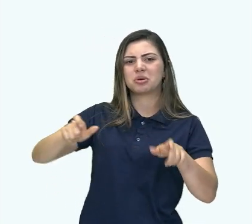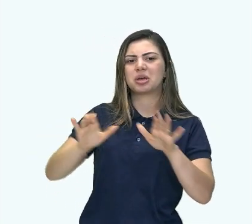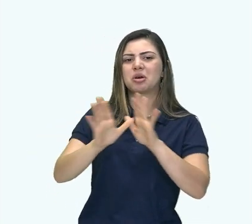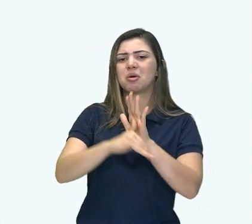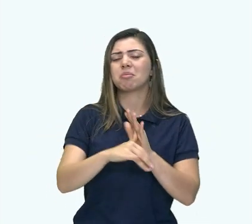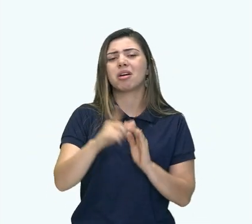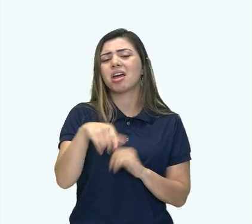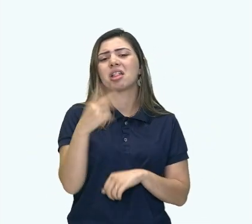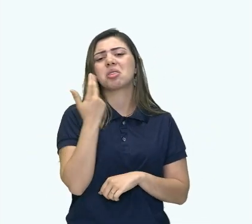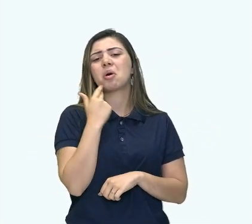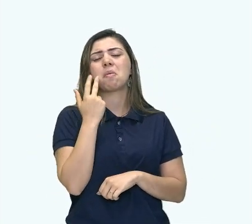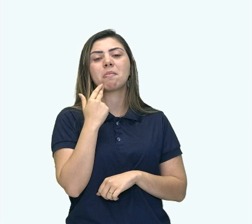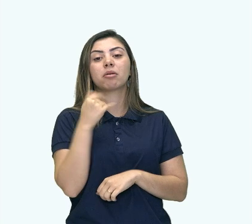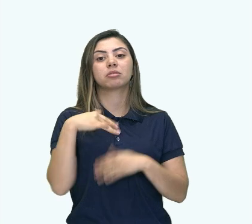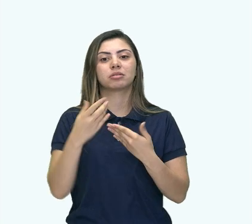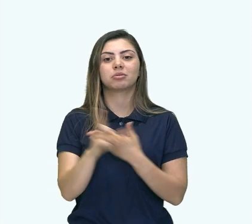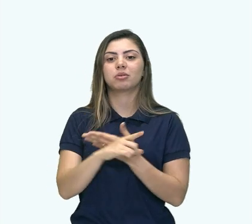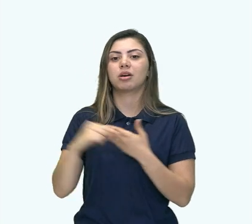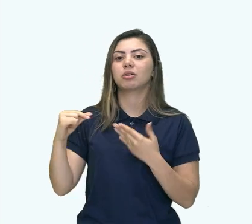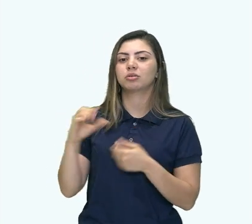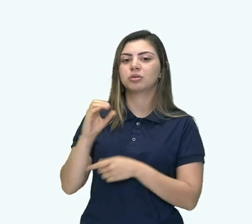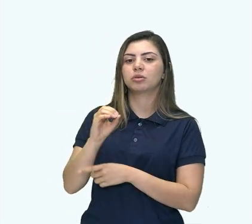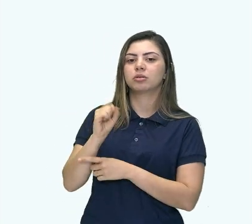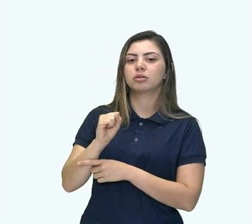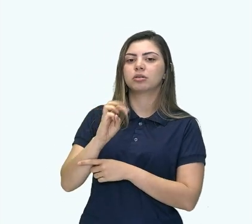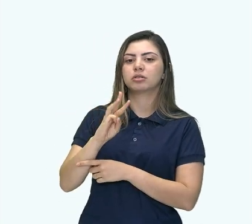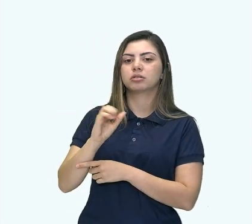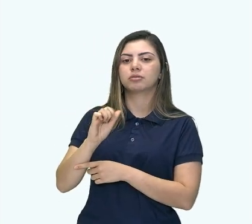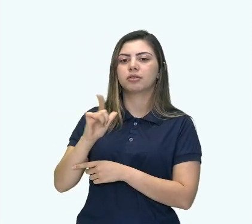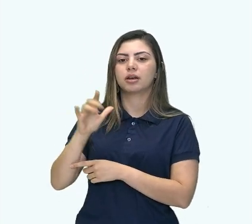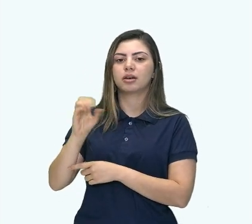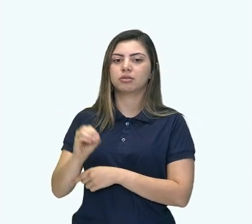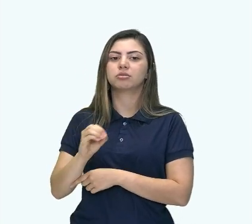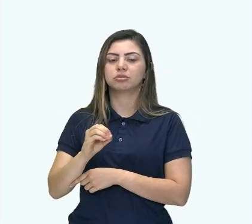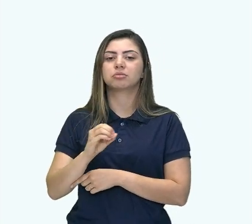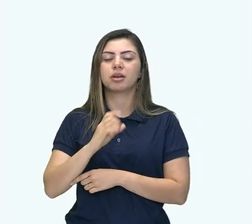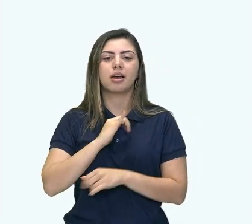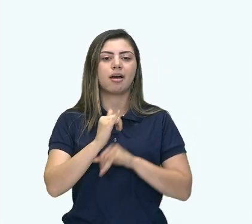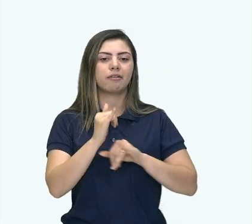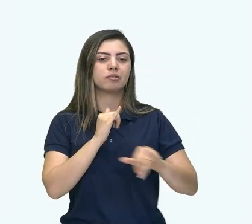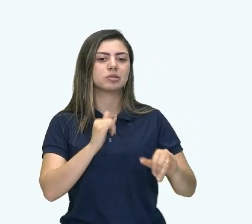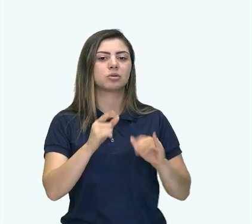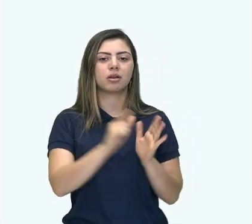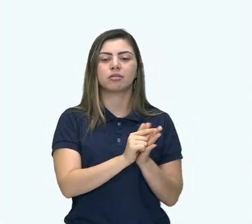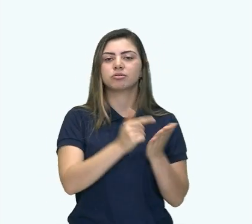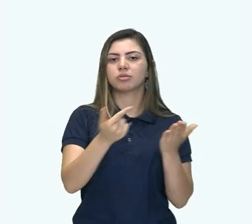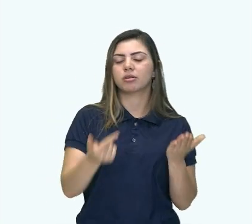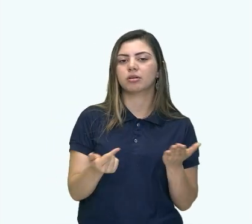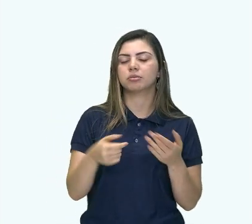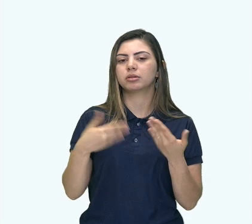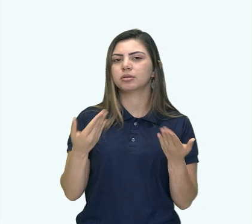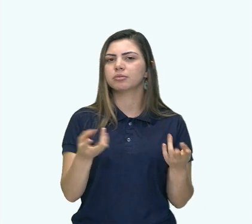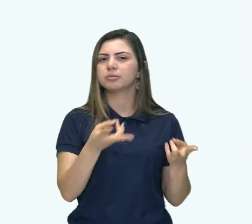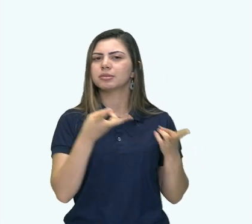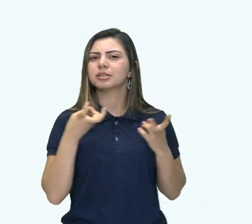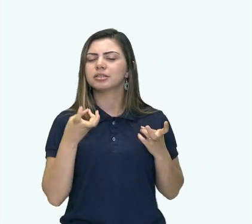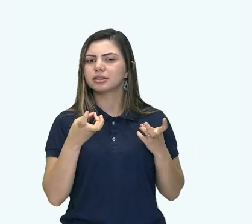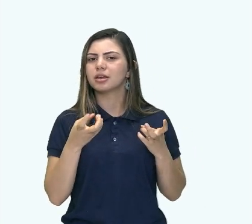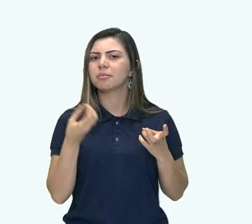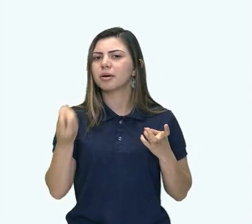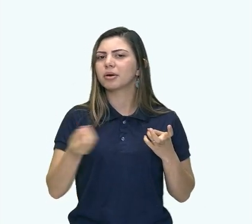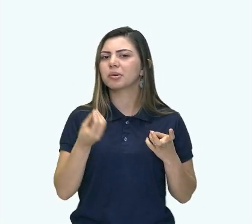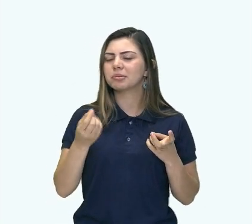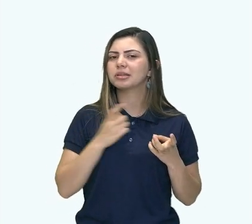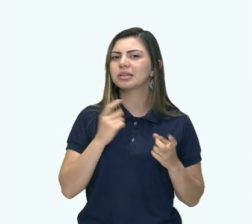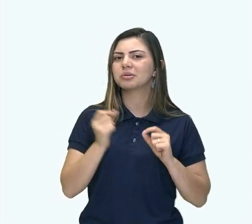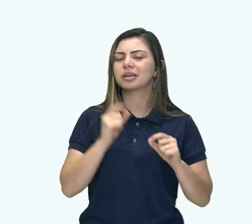disse a Oswaldo Peçanha, editor-chefe e proprietário do jornal Mulher. Então percebam como existe essa